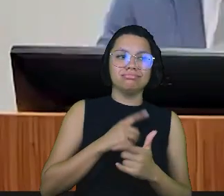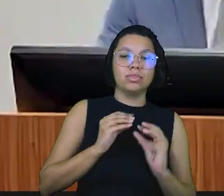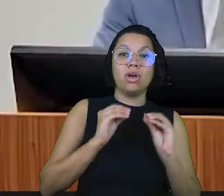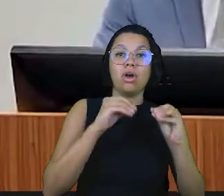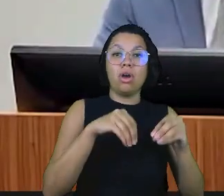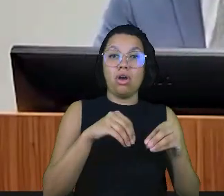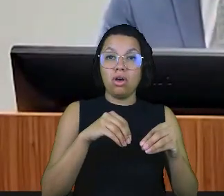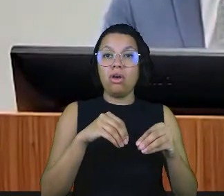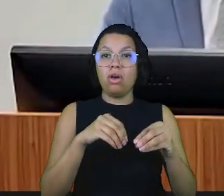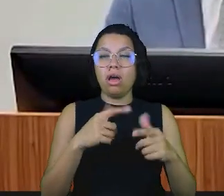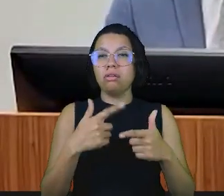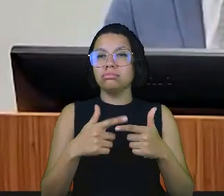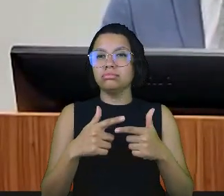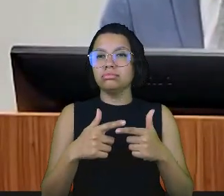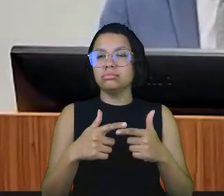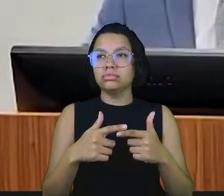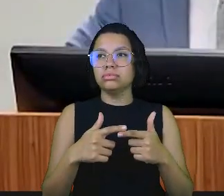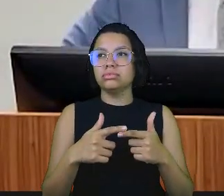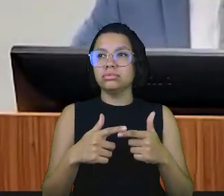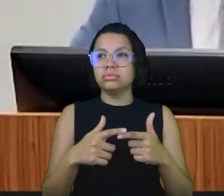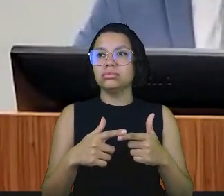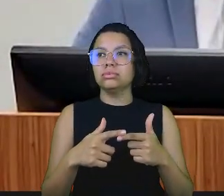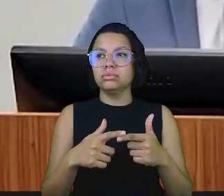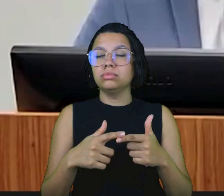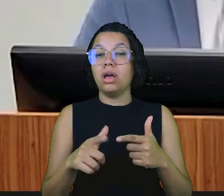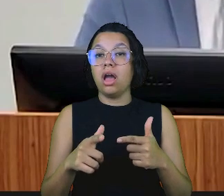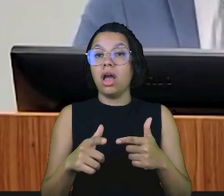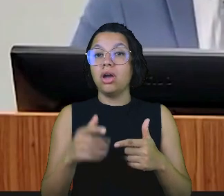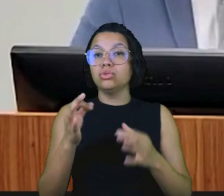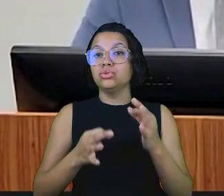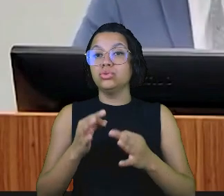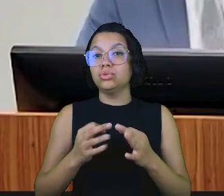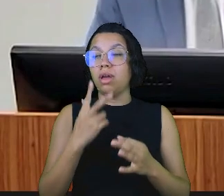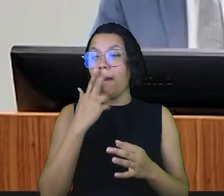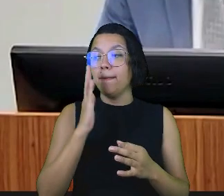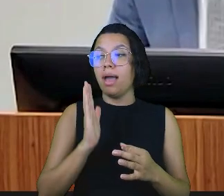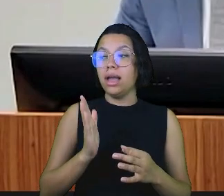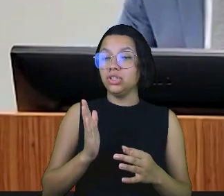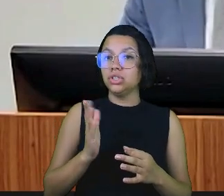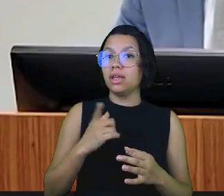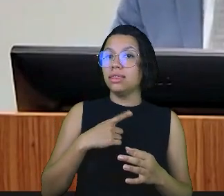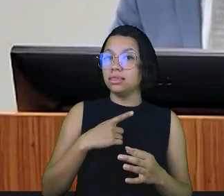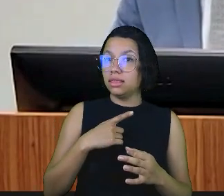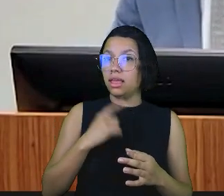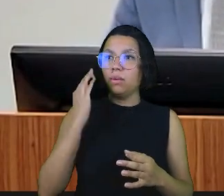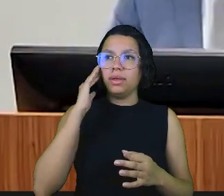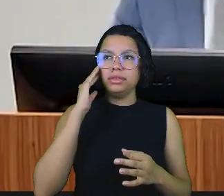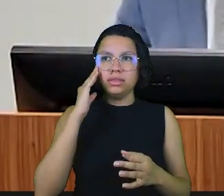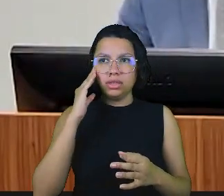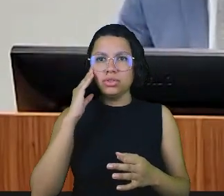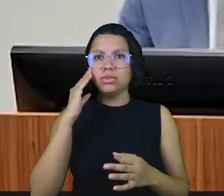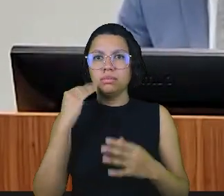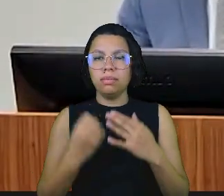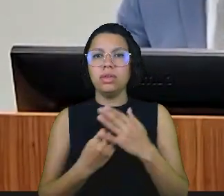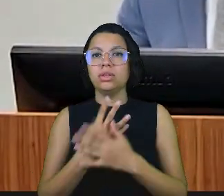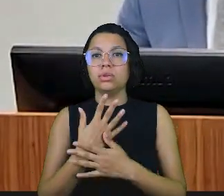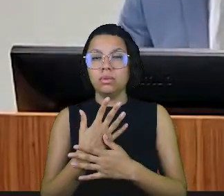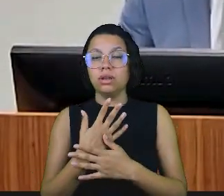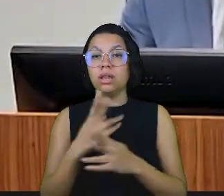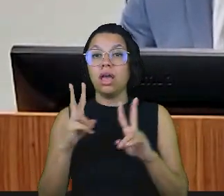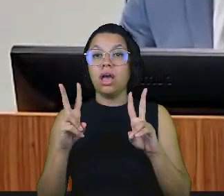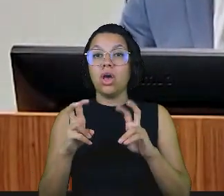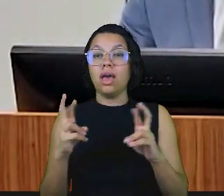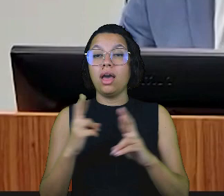caros, que existe já um consenso formado no sentido da relevância, da preponderância,